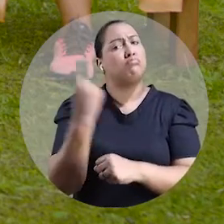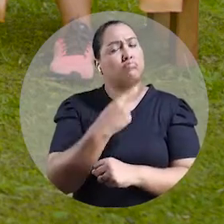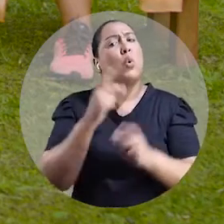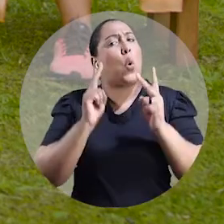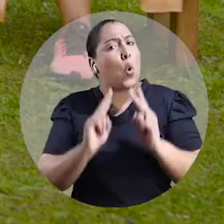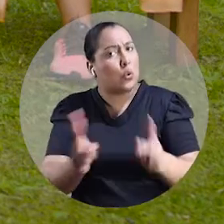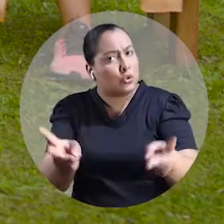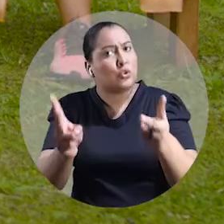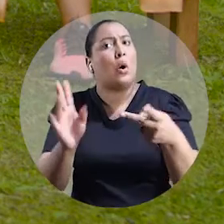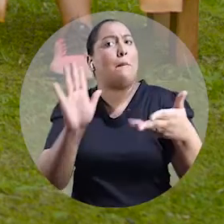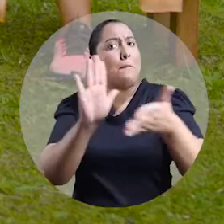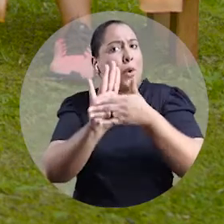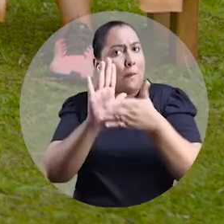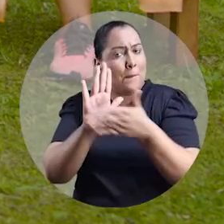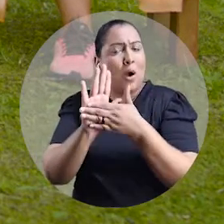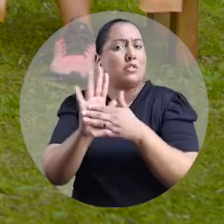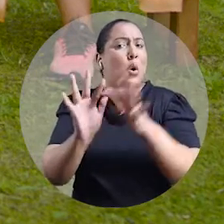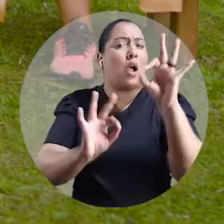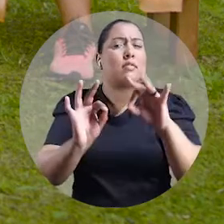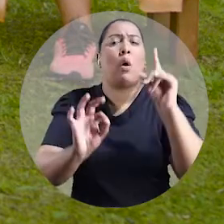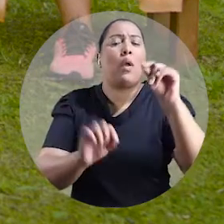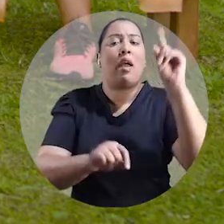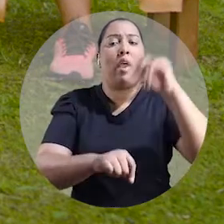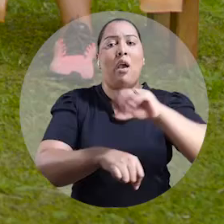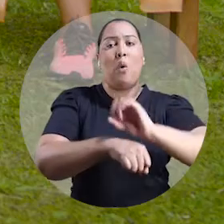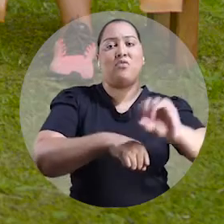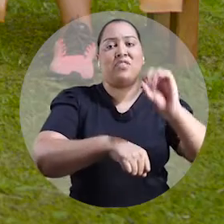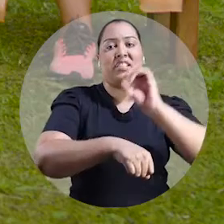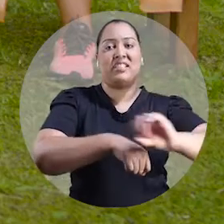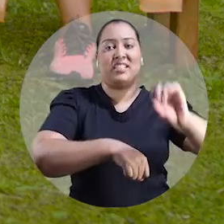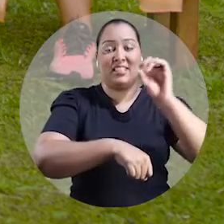Sim. uma propositura de oficinas, né?